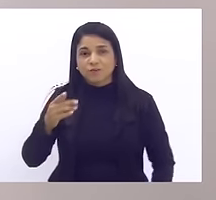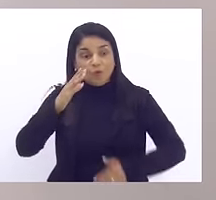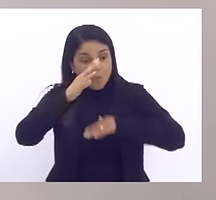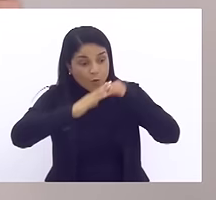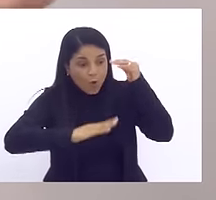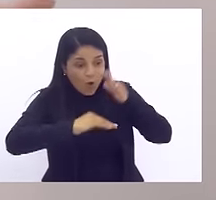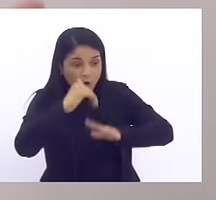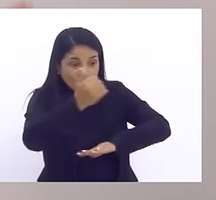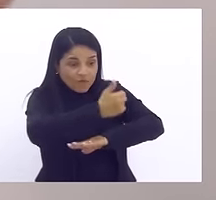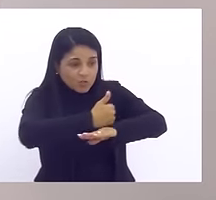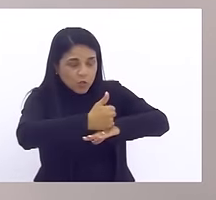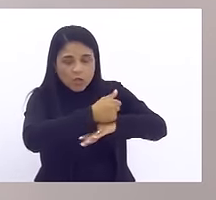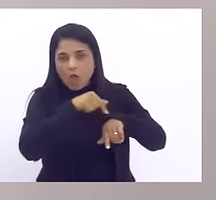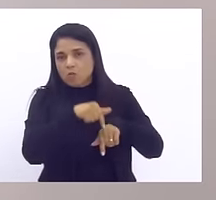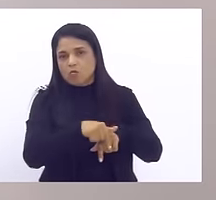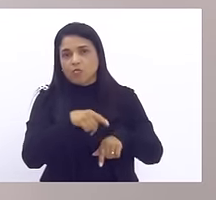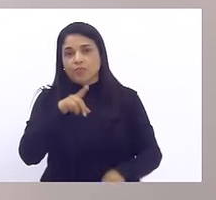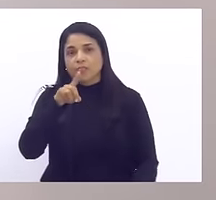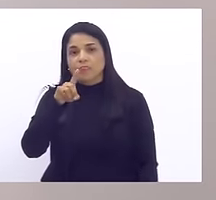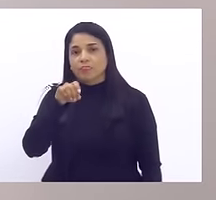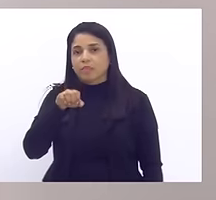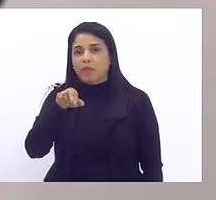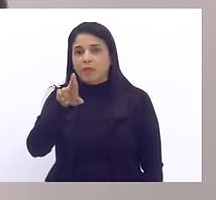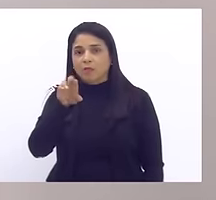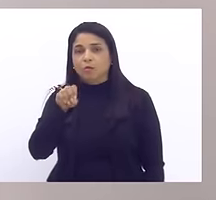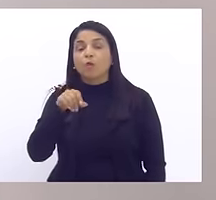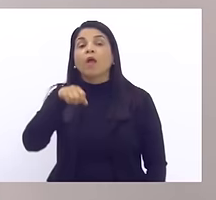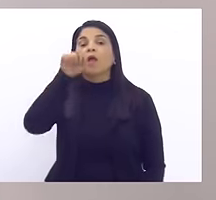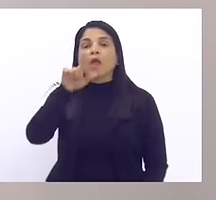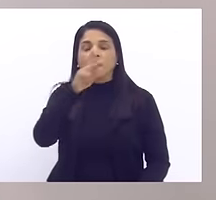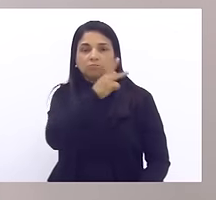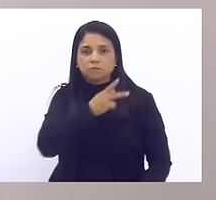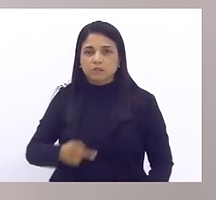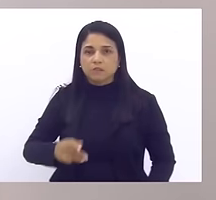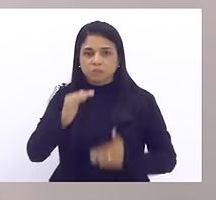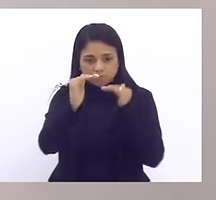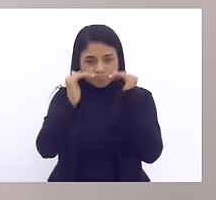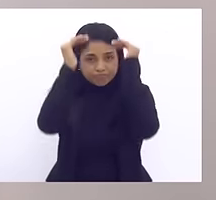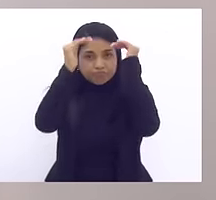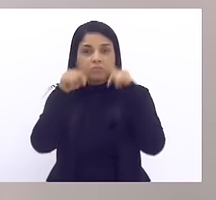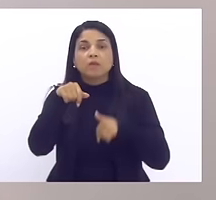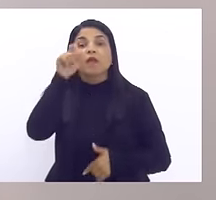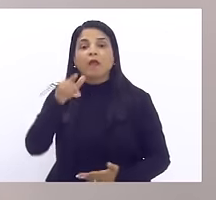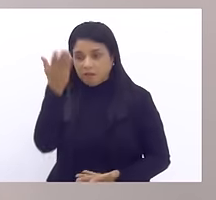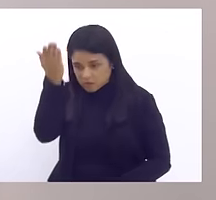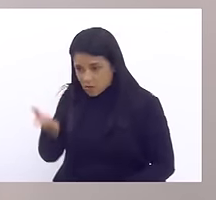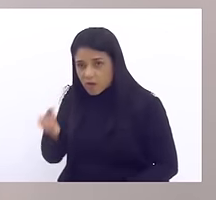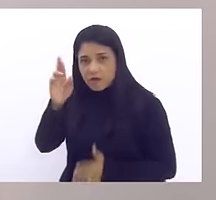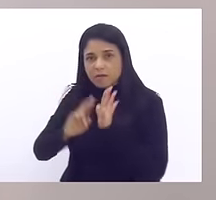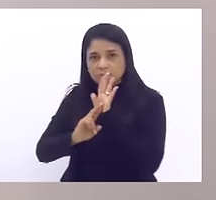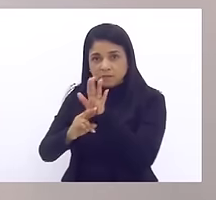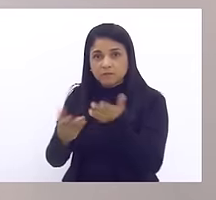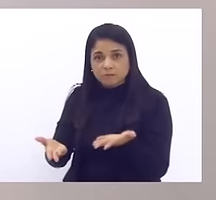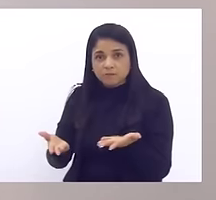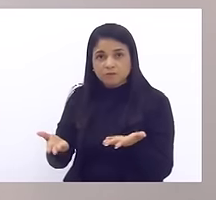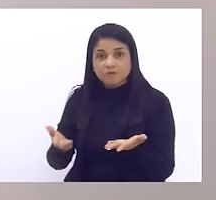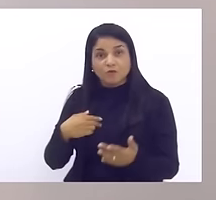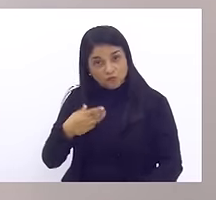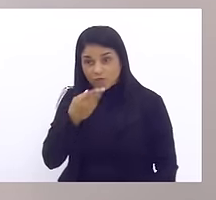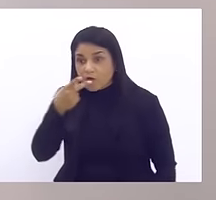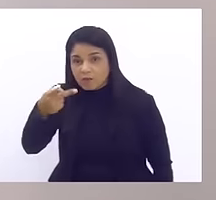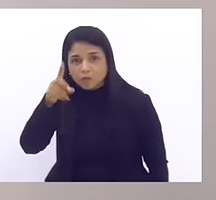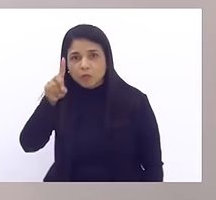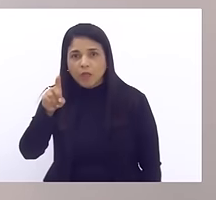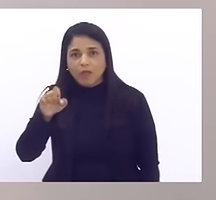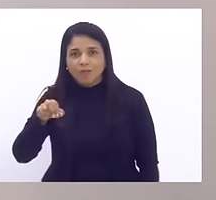eu tô falando com o Detro Quem é a maior autoridade do neto presente hoje nessa sessão é Senhora eu tô falando com o